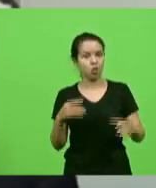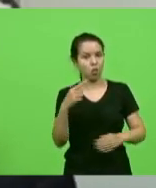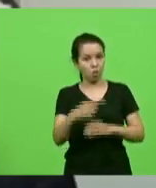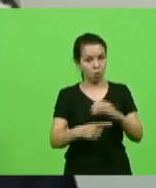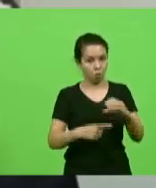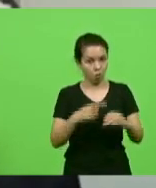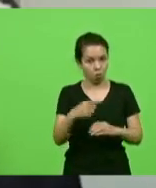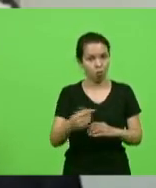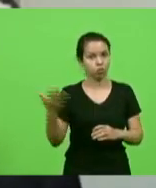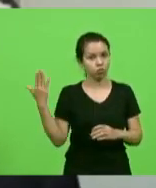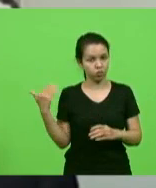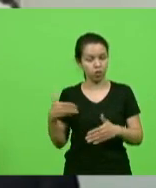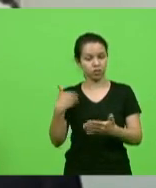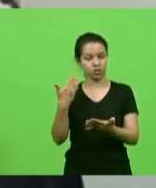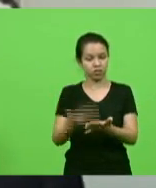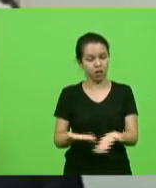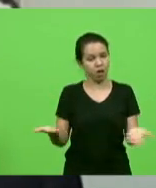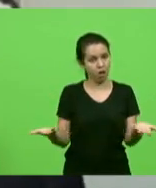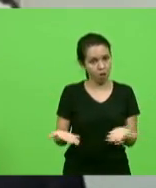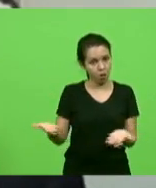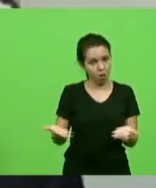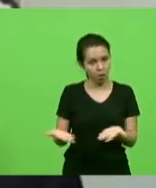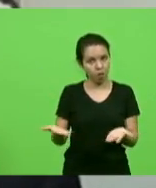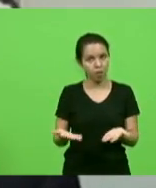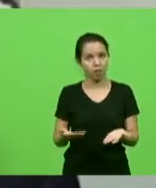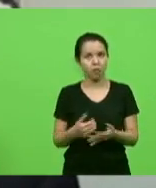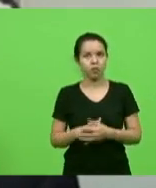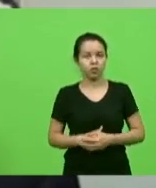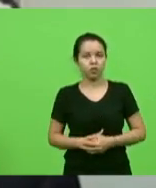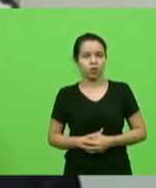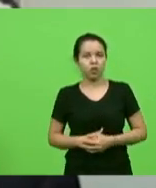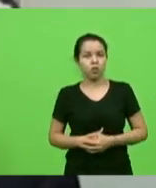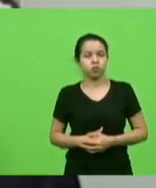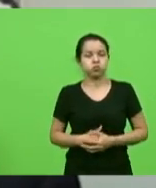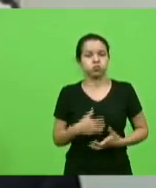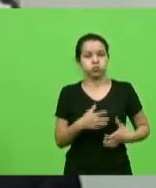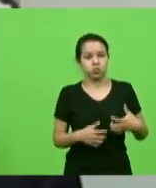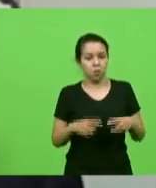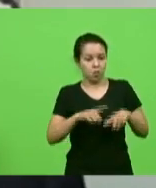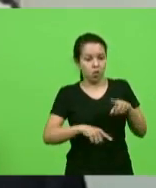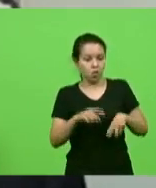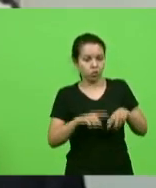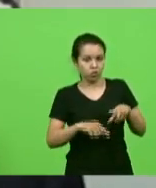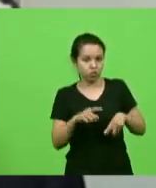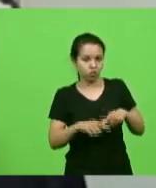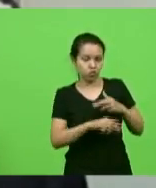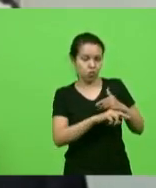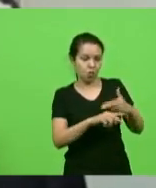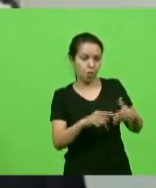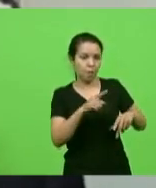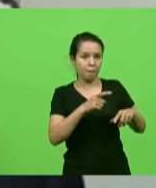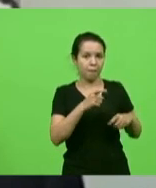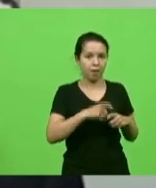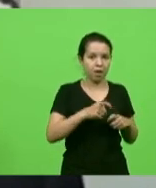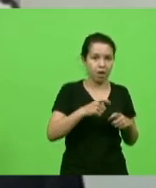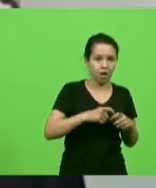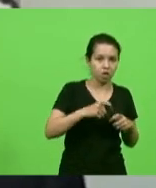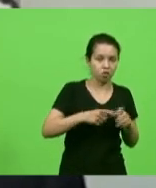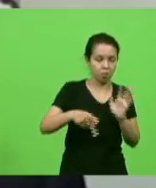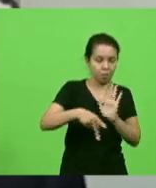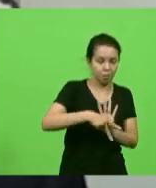encontrava e ainda permanece arrefecido quanto ao mercado de produtos e serviços médicos hospitalares